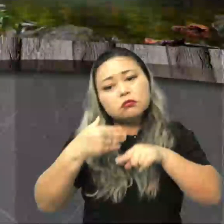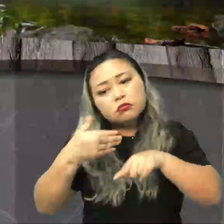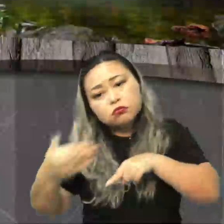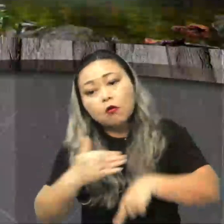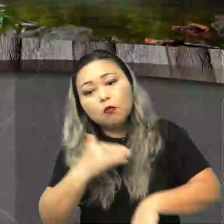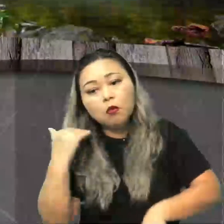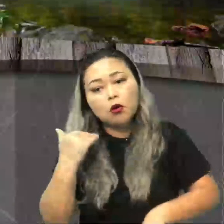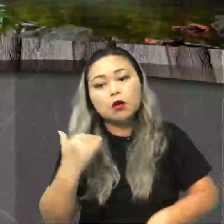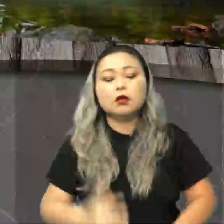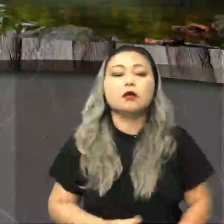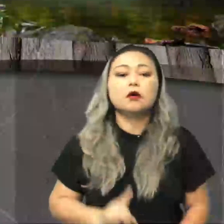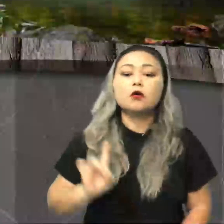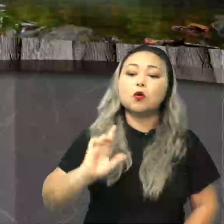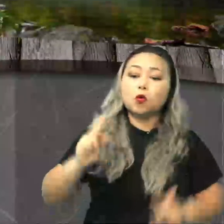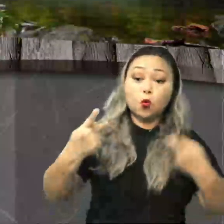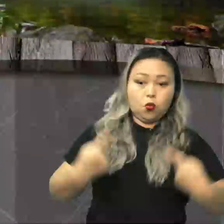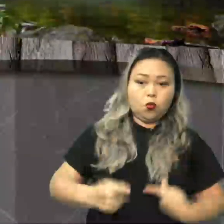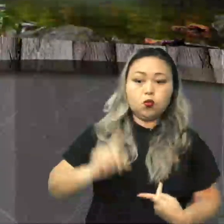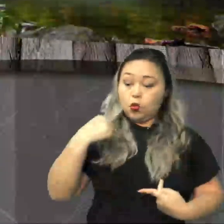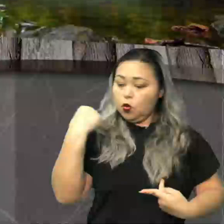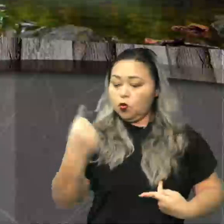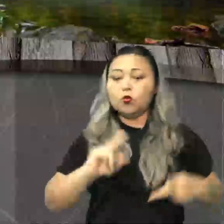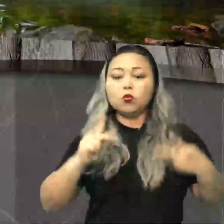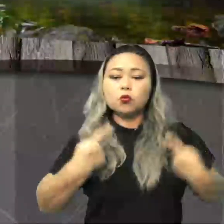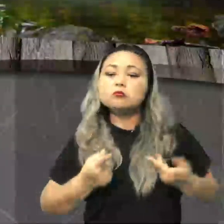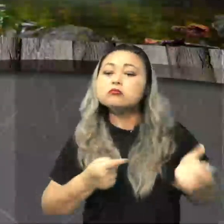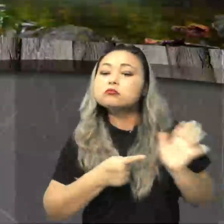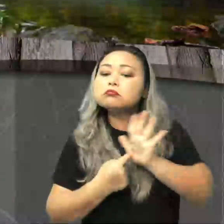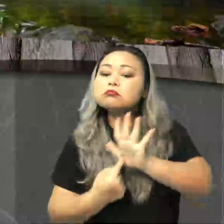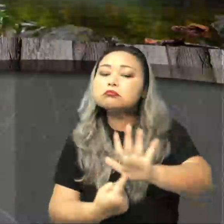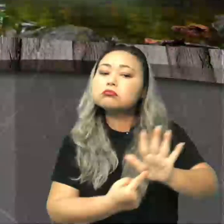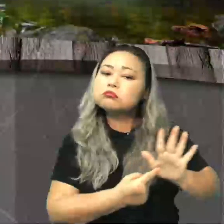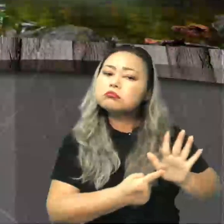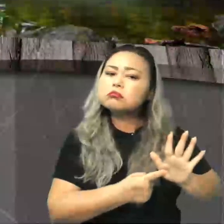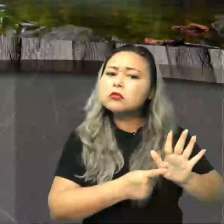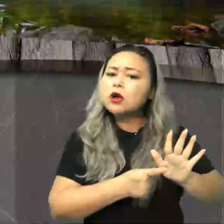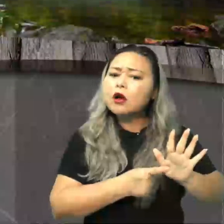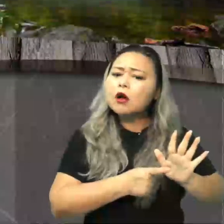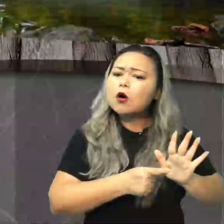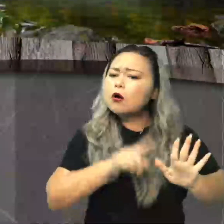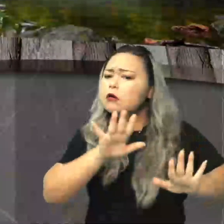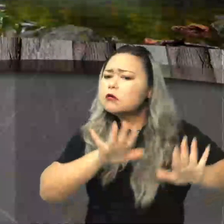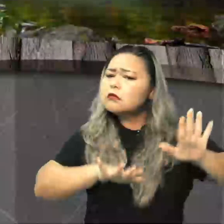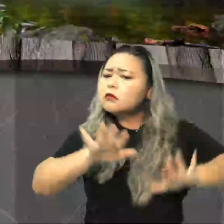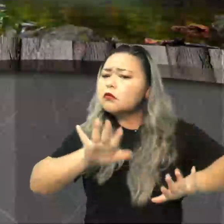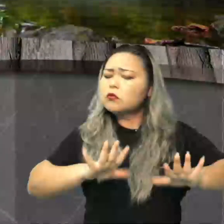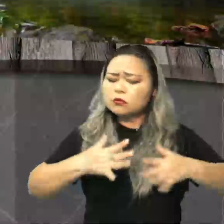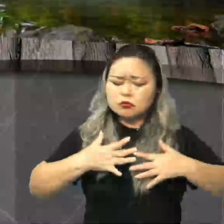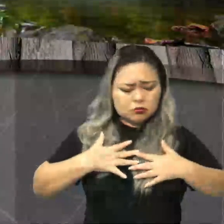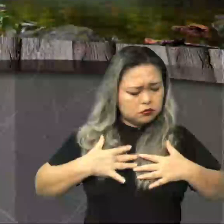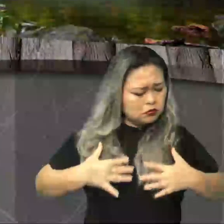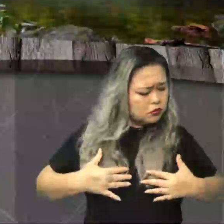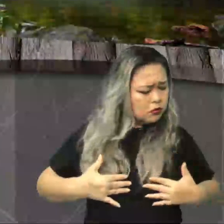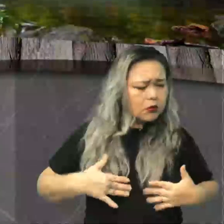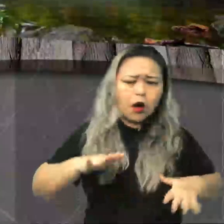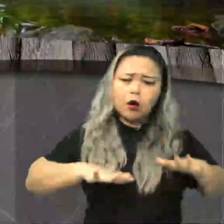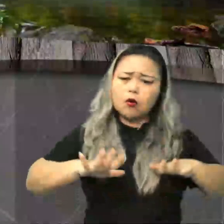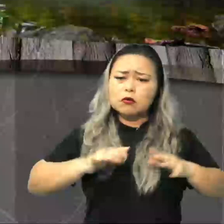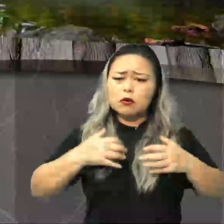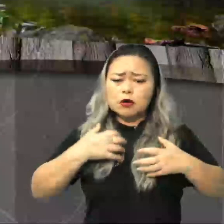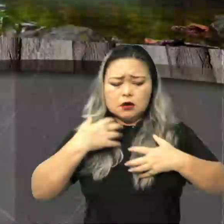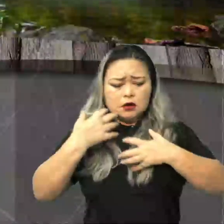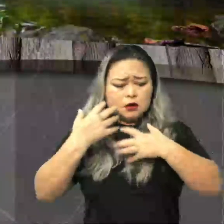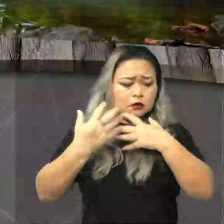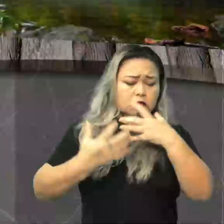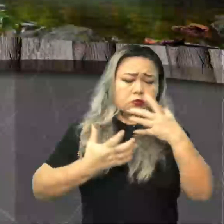óbito, tá? Os seres humanos, eles vão apresentar um certo descontrole do seu corpo, alguns vão chegar a